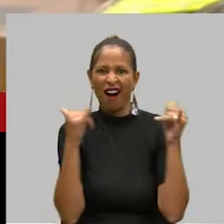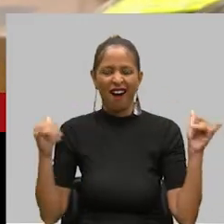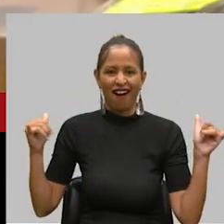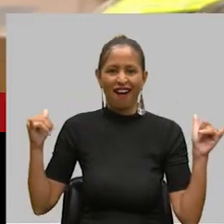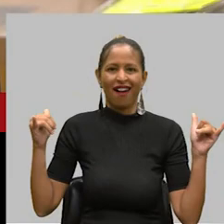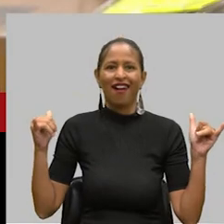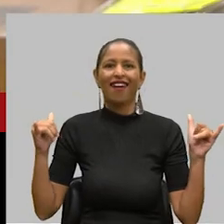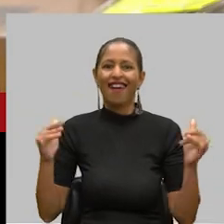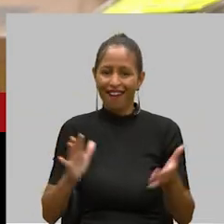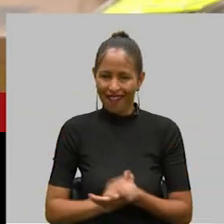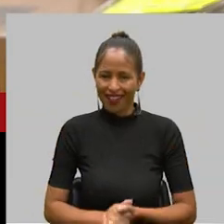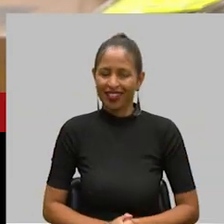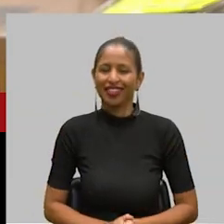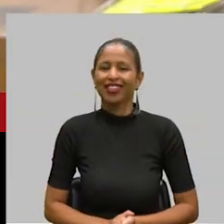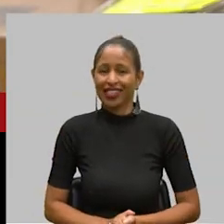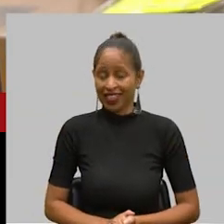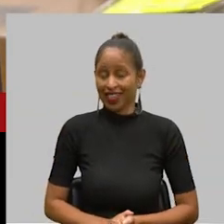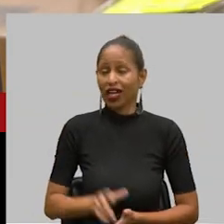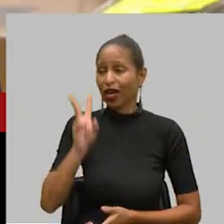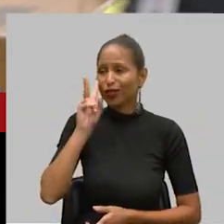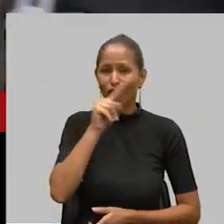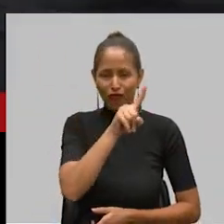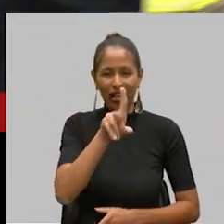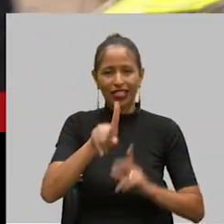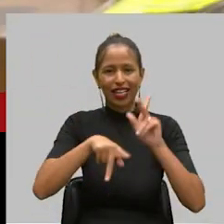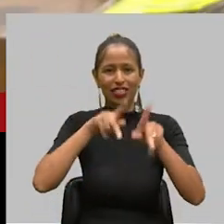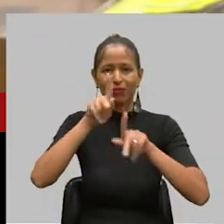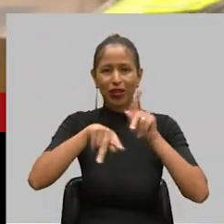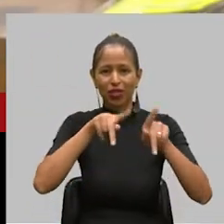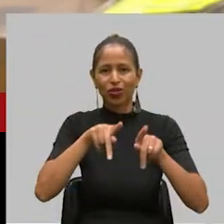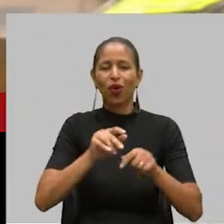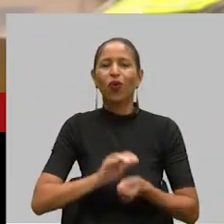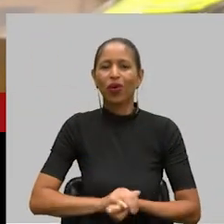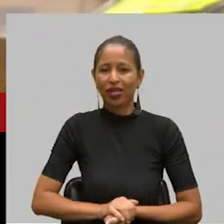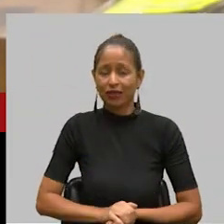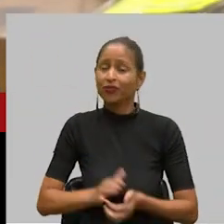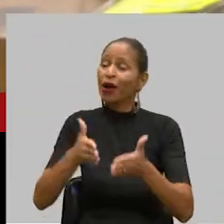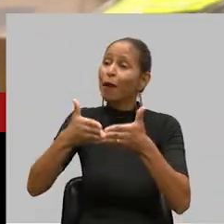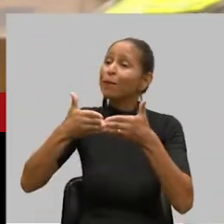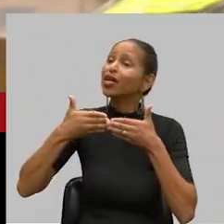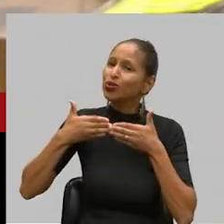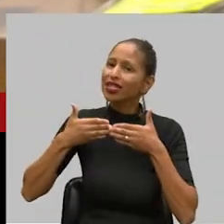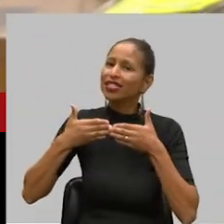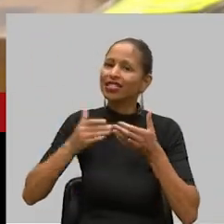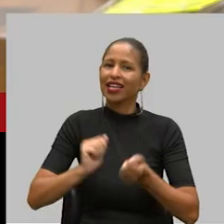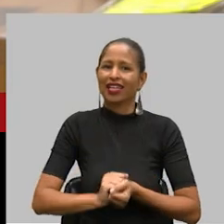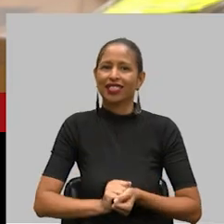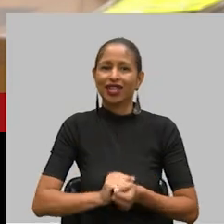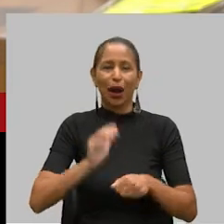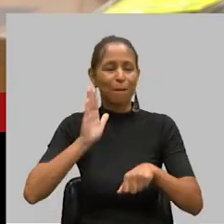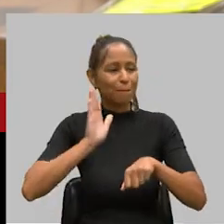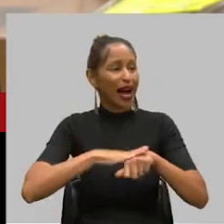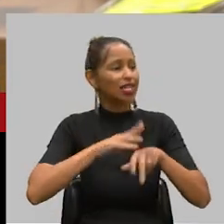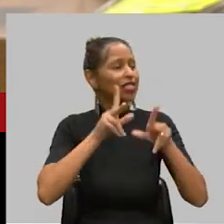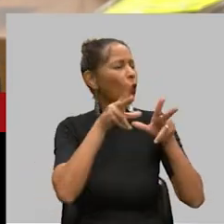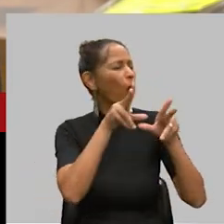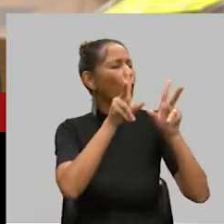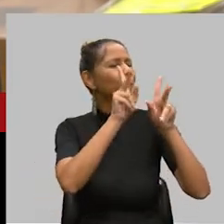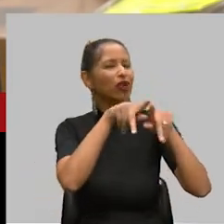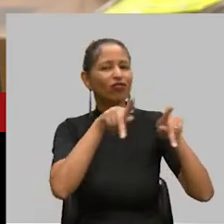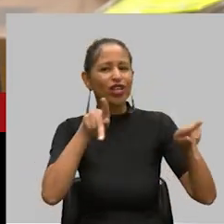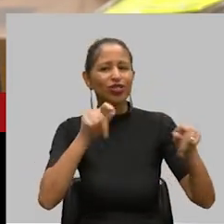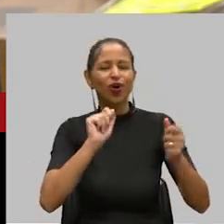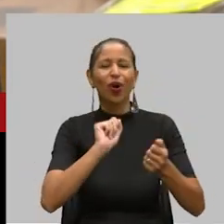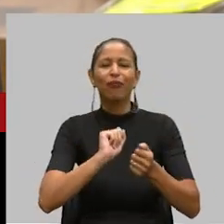rolando entre todas todas as pessoas eu peço a licença de falar mais como professor do que